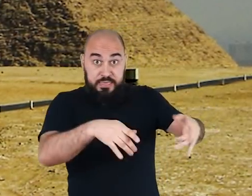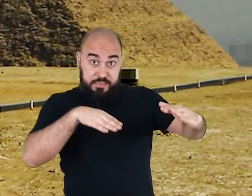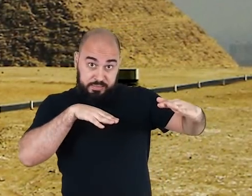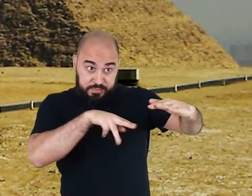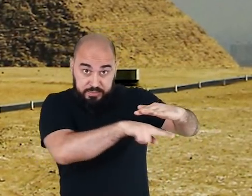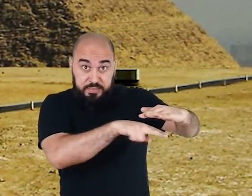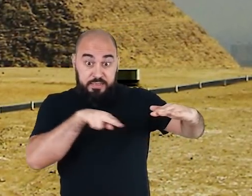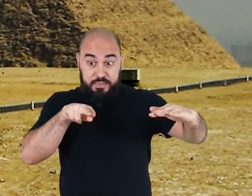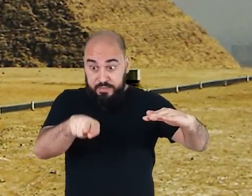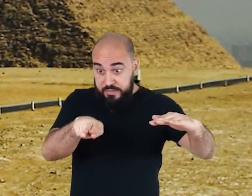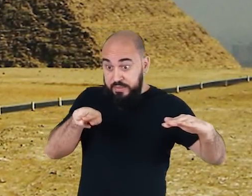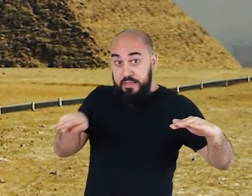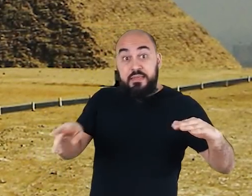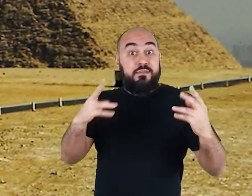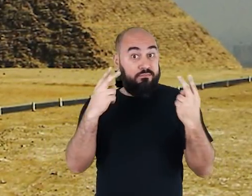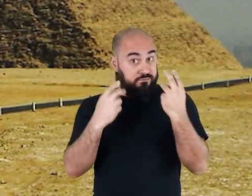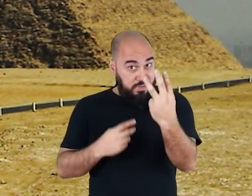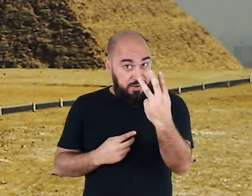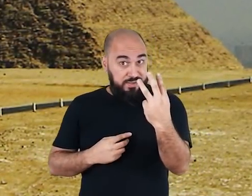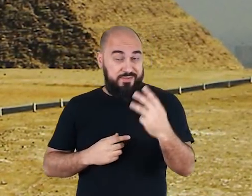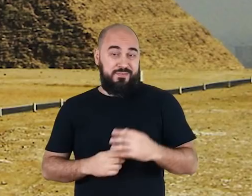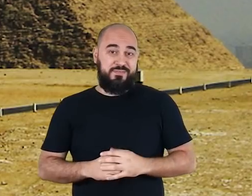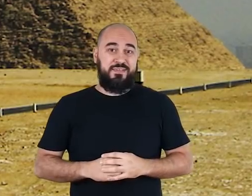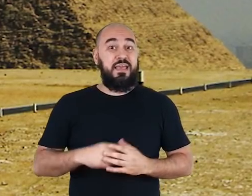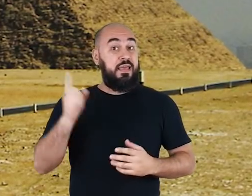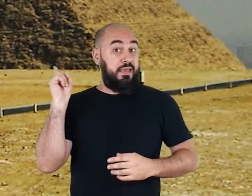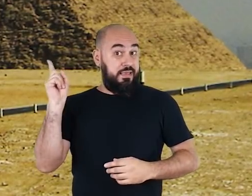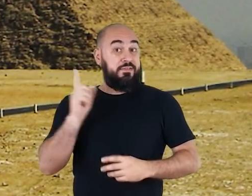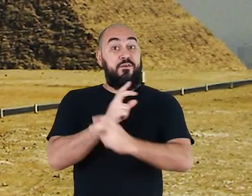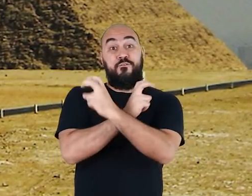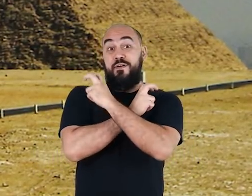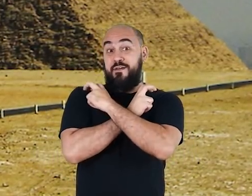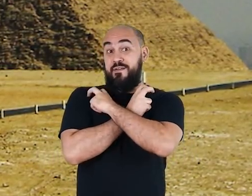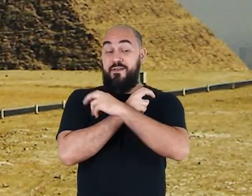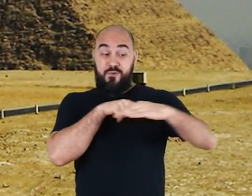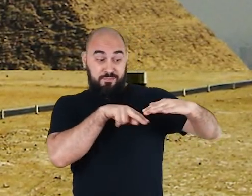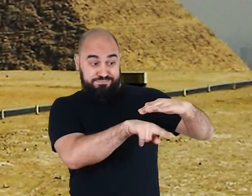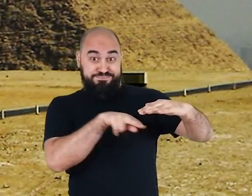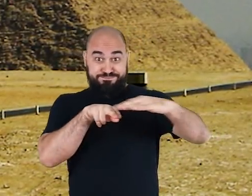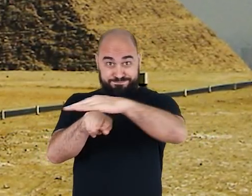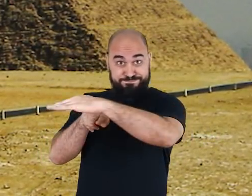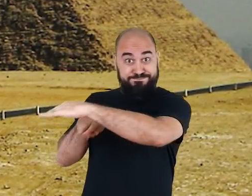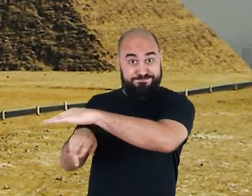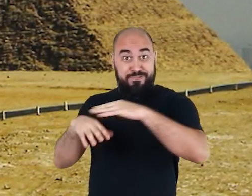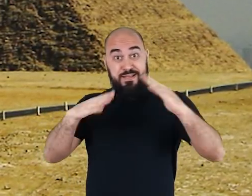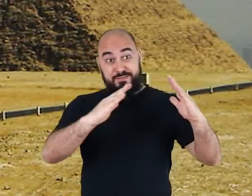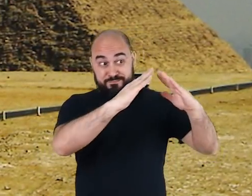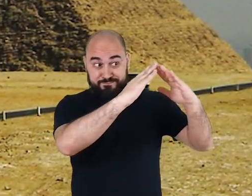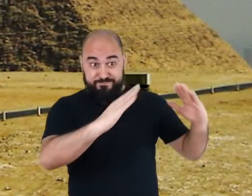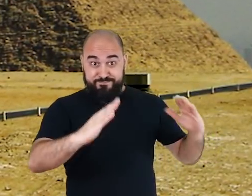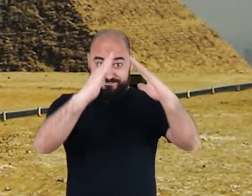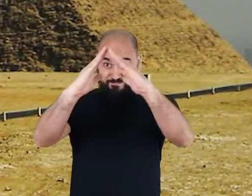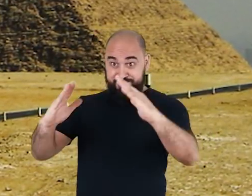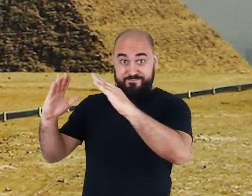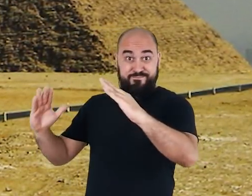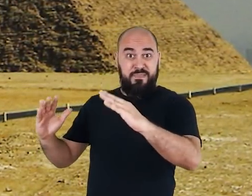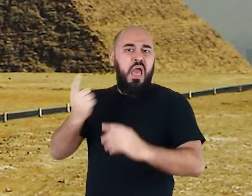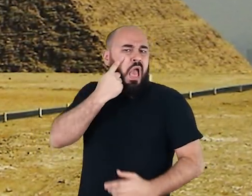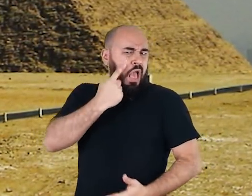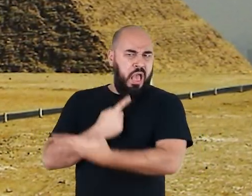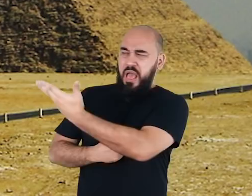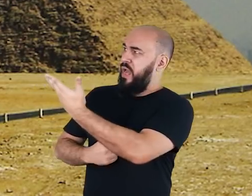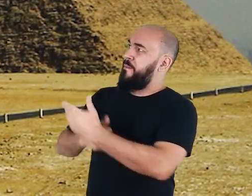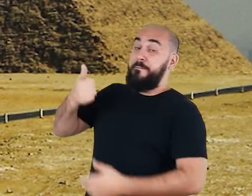Quéops, Quéfren e Miquerinos. Realmente elas são fabulosas. A primeira delas, que aparece em destaque aqui,